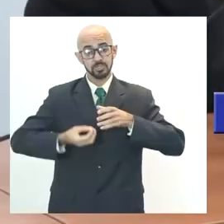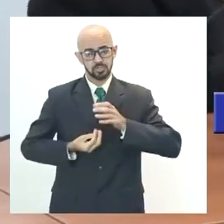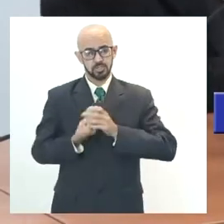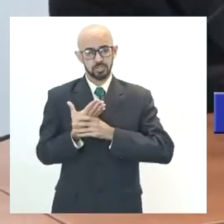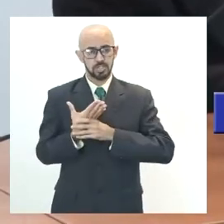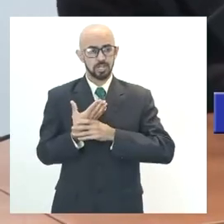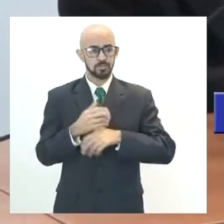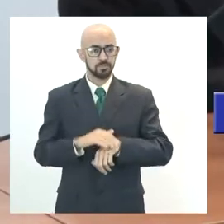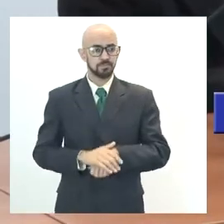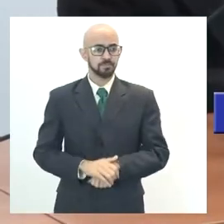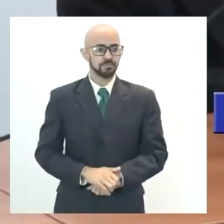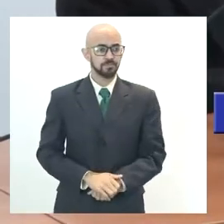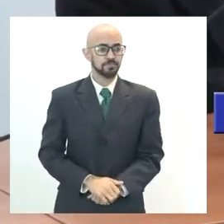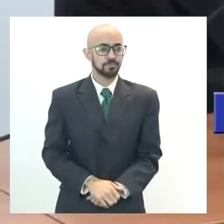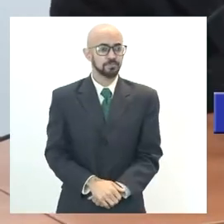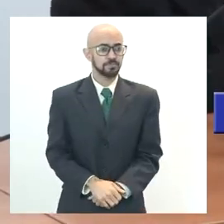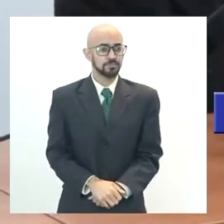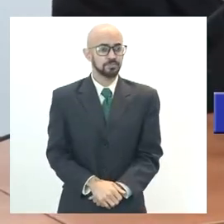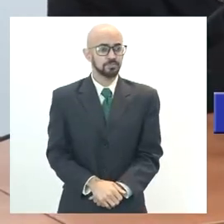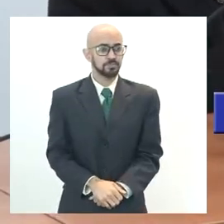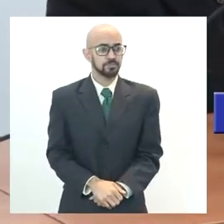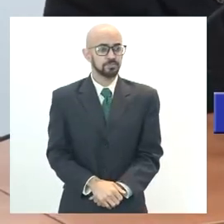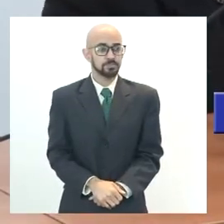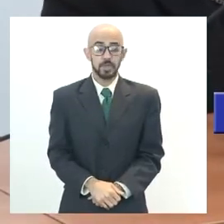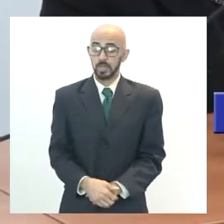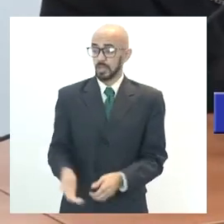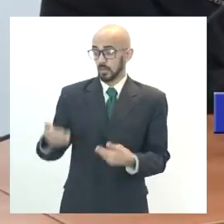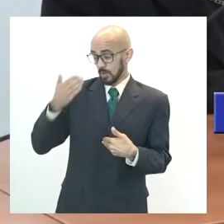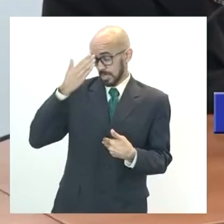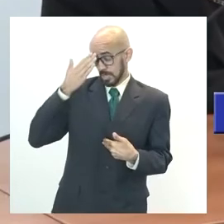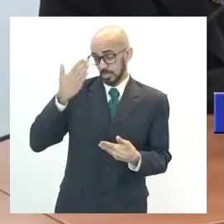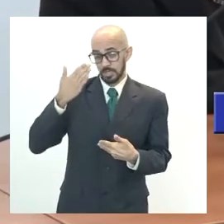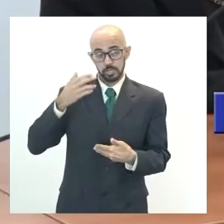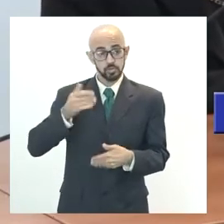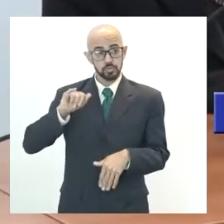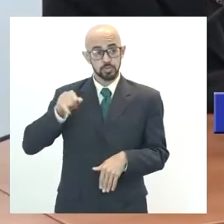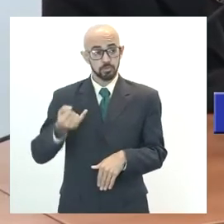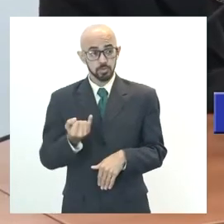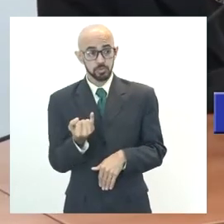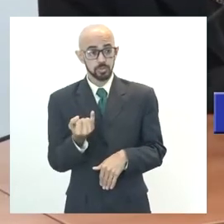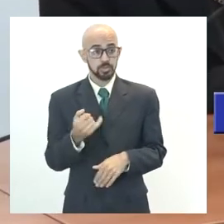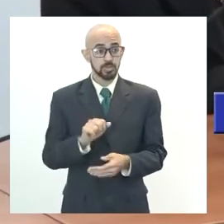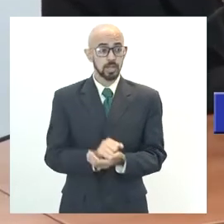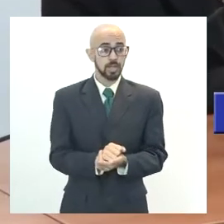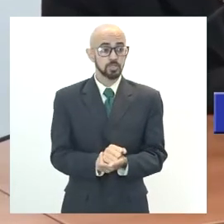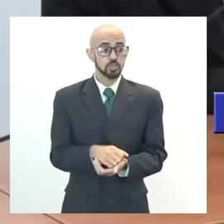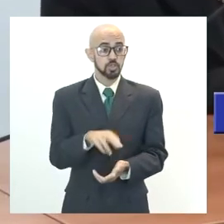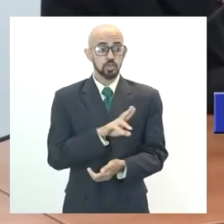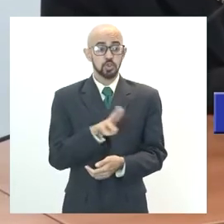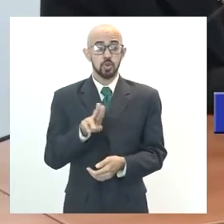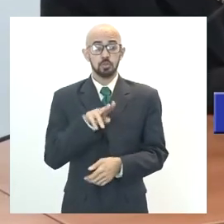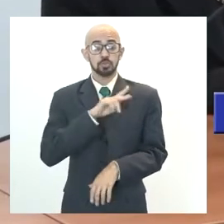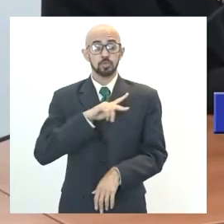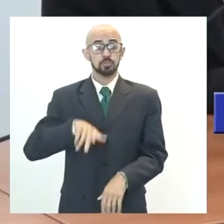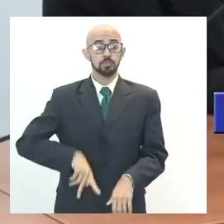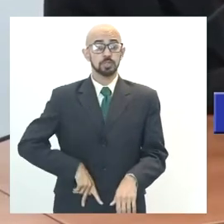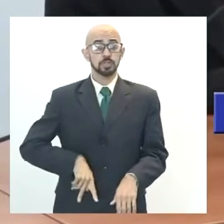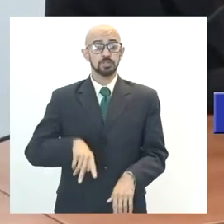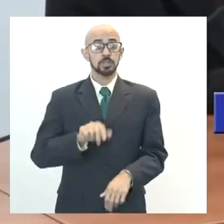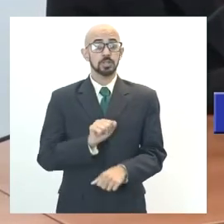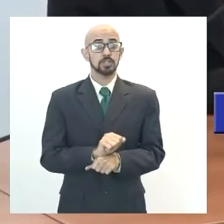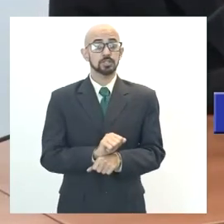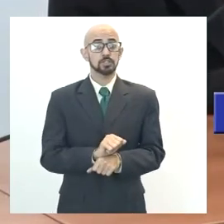não vão embora eu agradeço muito espaço em nome da hoje é tem nome do presidente Nilson